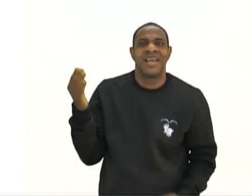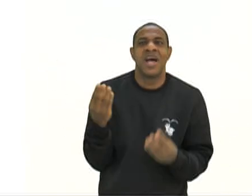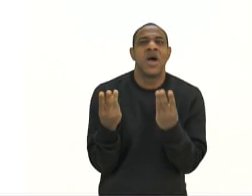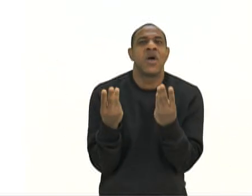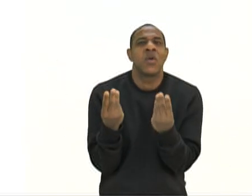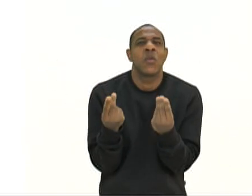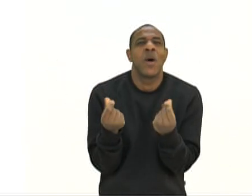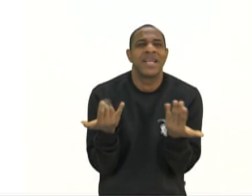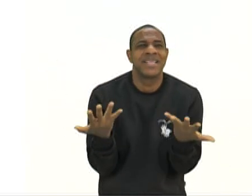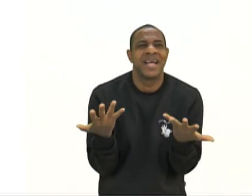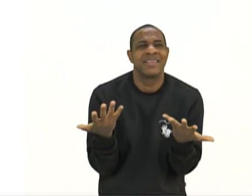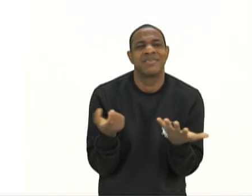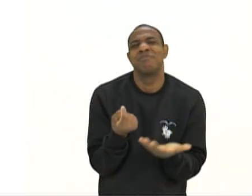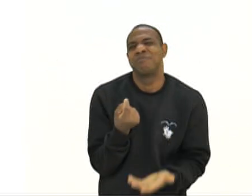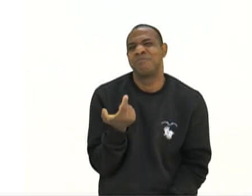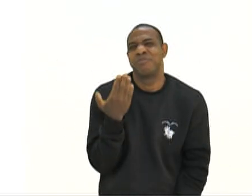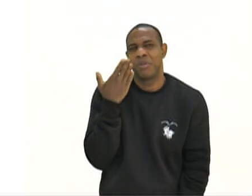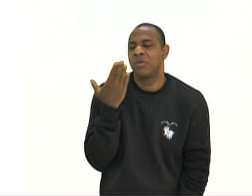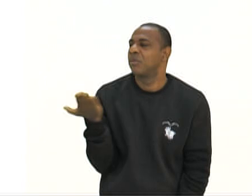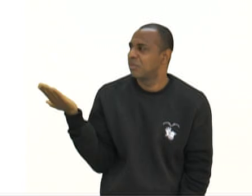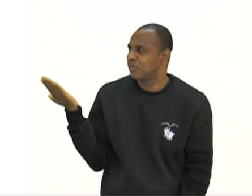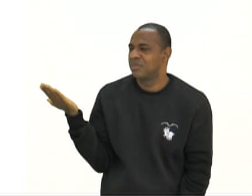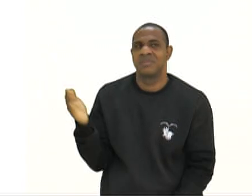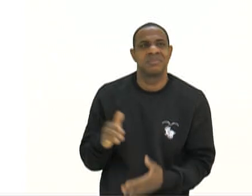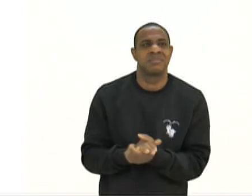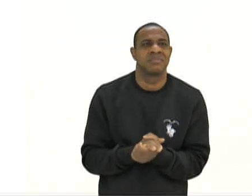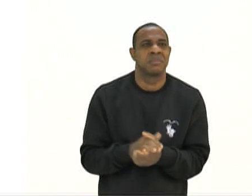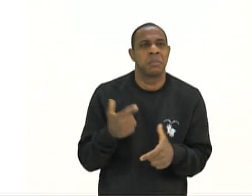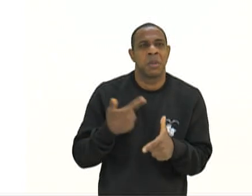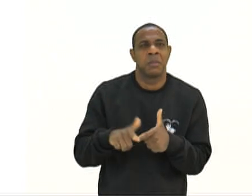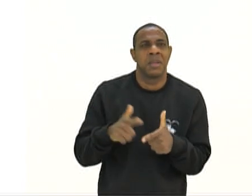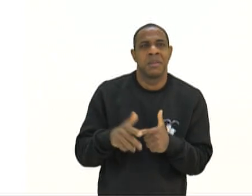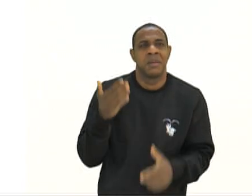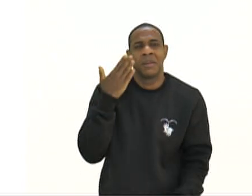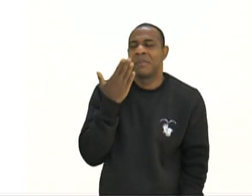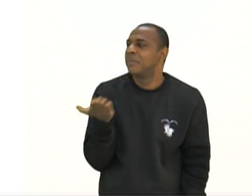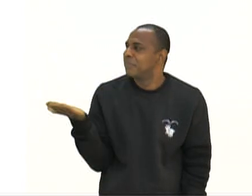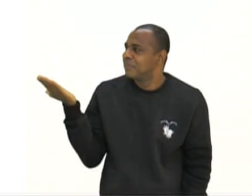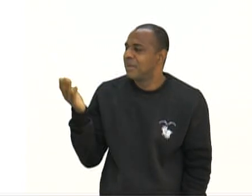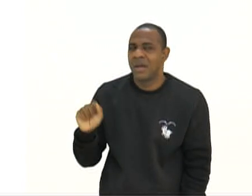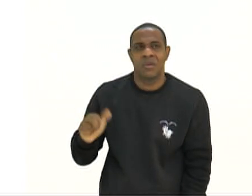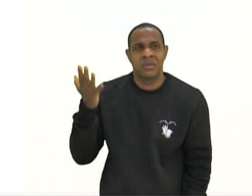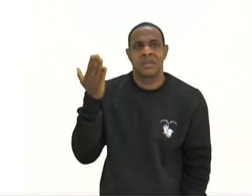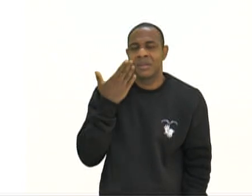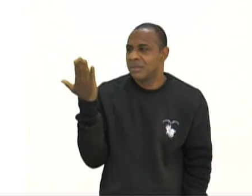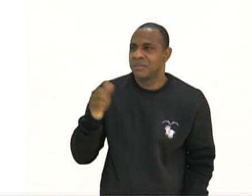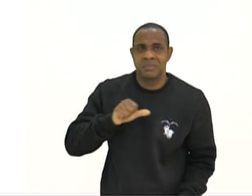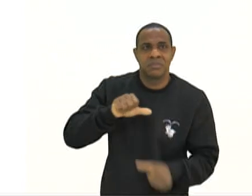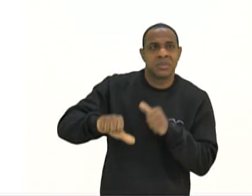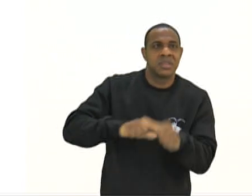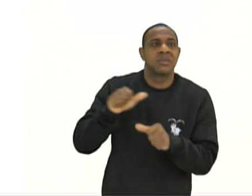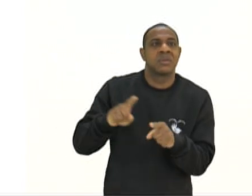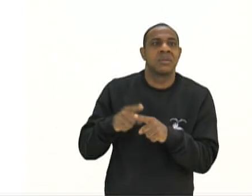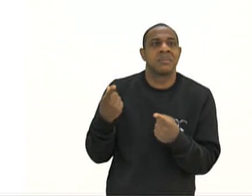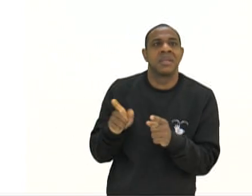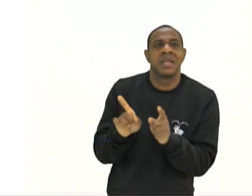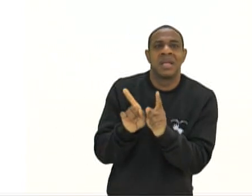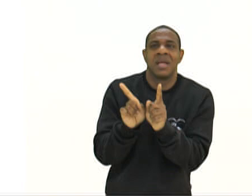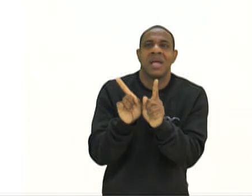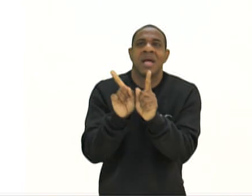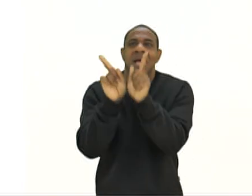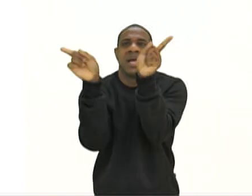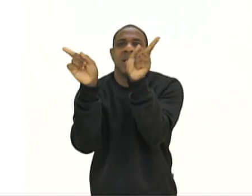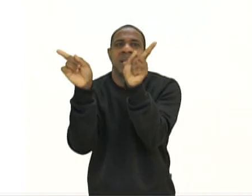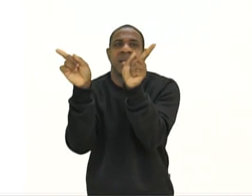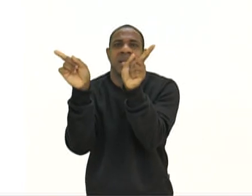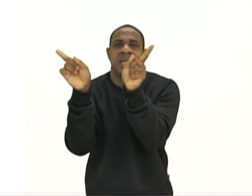qualidade que isso acaba chegando por intermédio de interferências externas. E aí o que acontece? Temos modelos de antena. As antenas